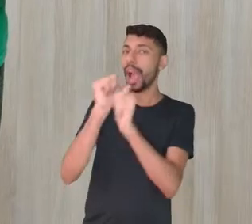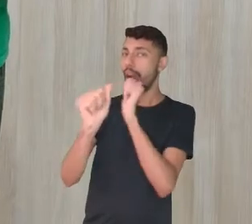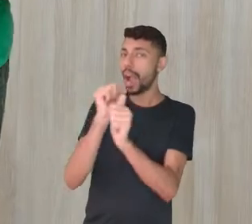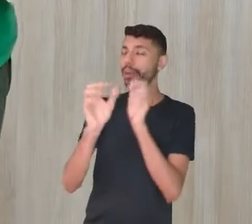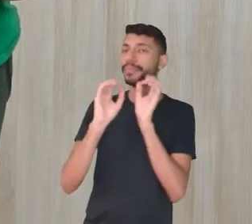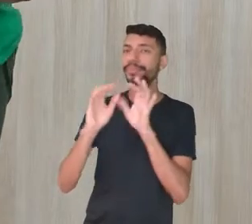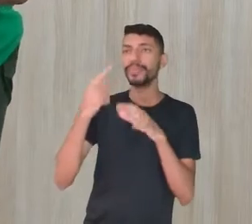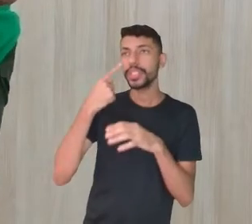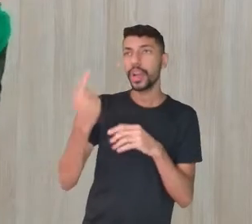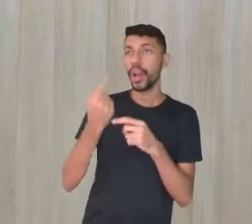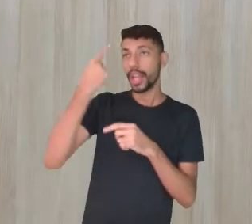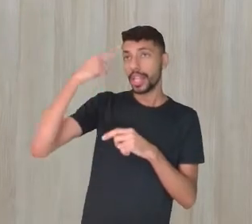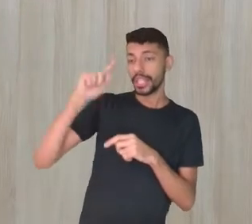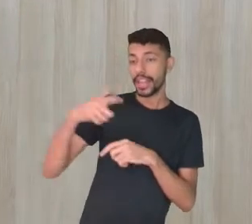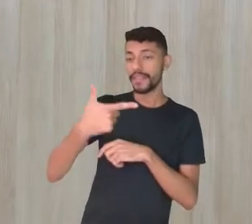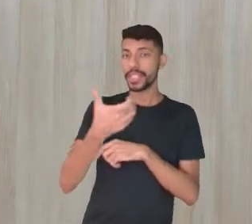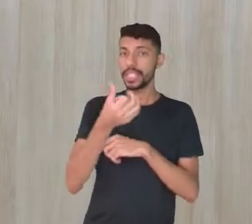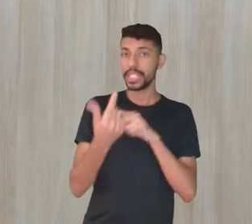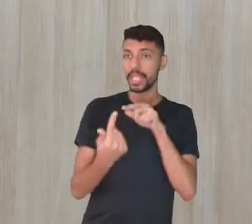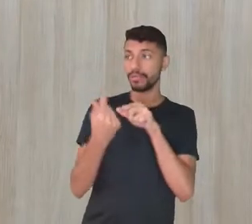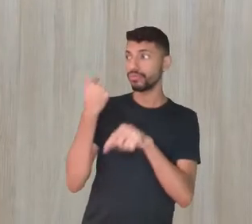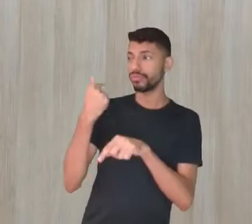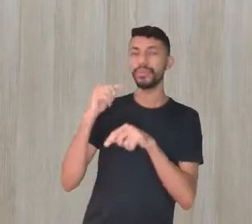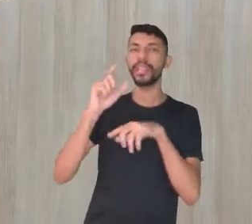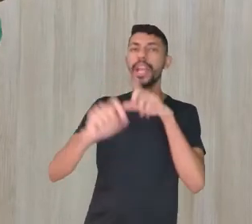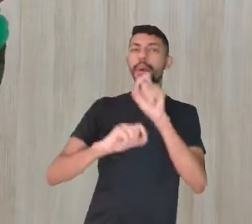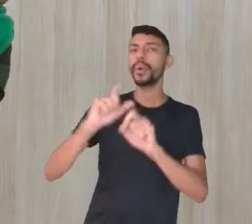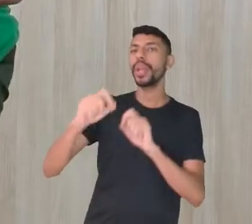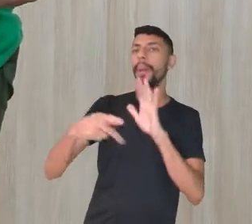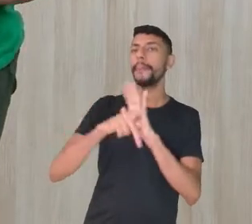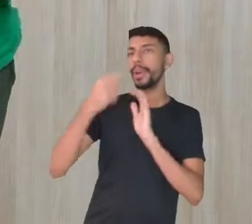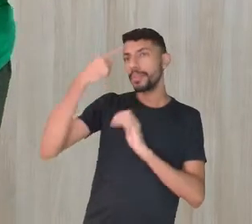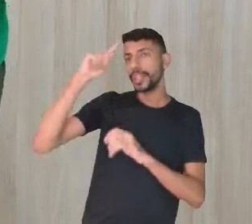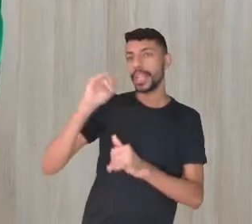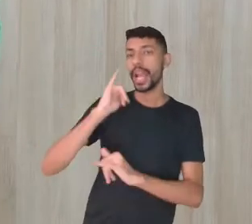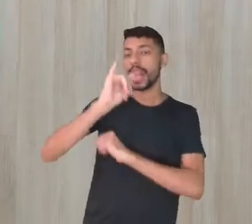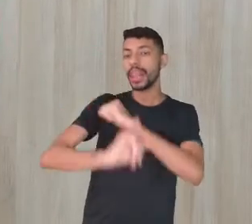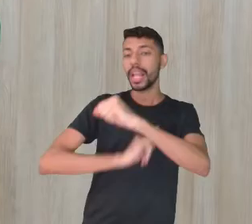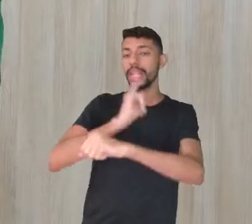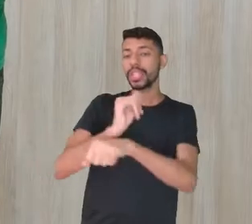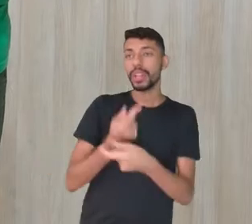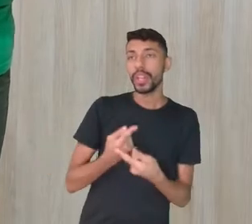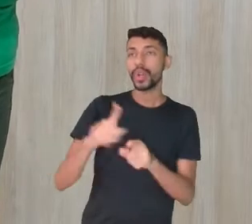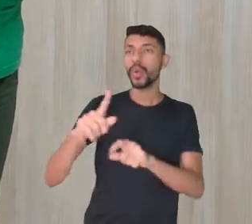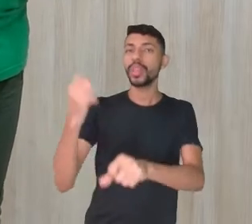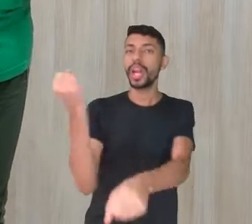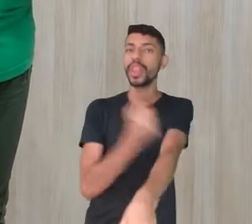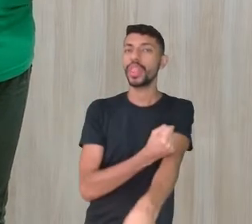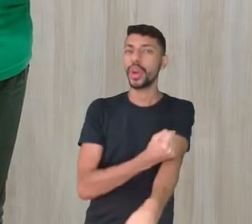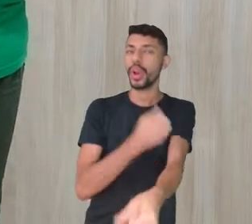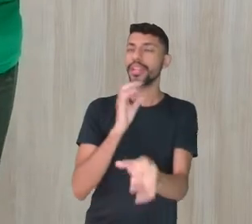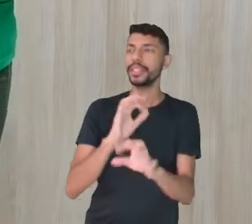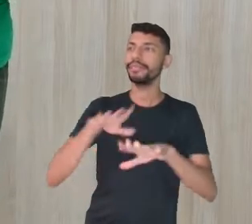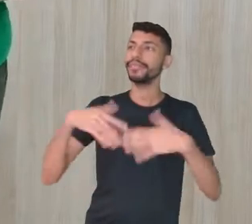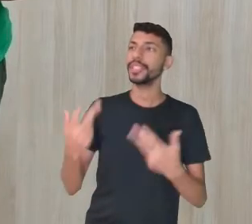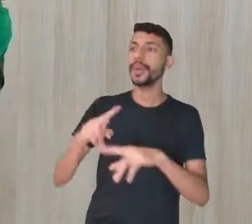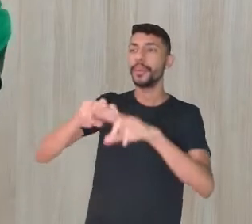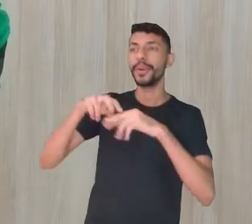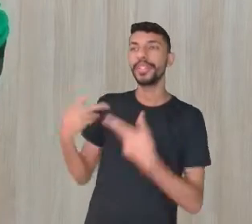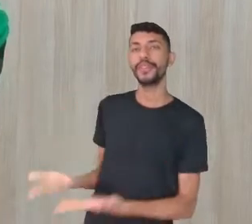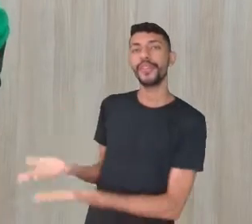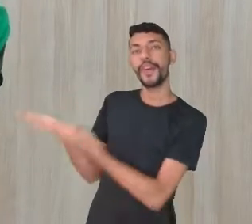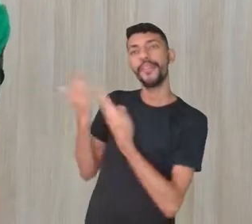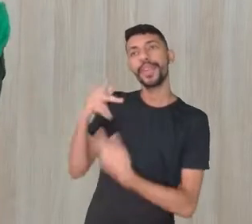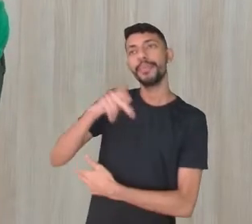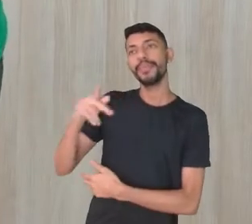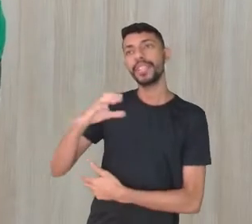26, foi o Dia Internacional, pessoal, de combate aí às drogas. E para isso, eu vou convidar a professora Cláudia, que ela vai